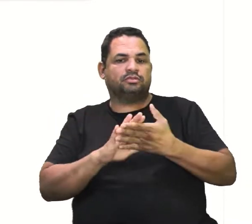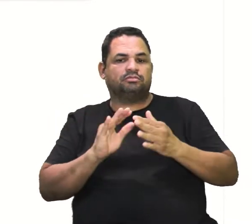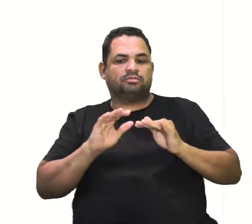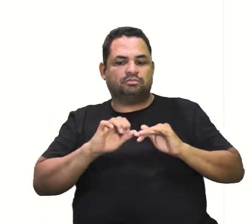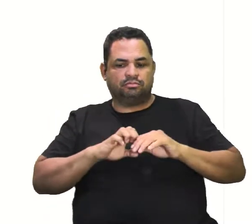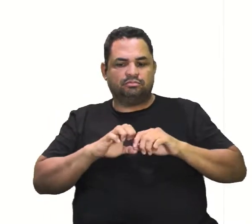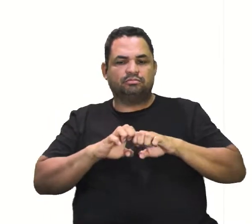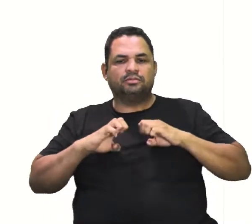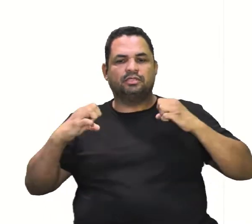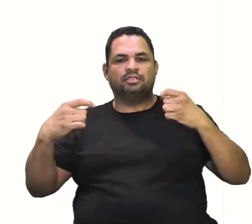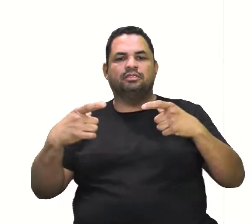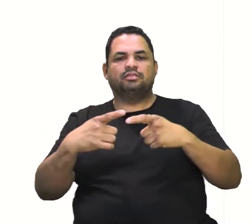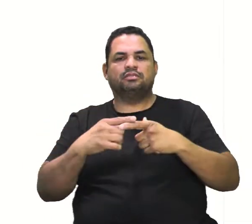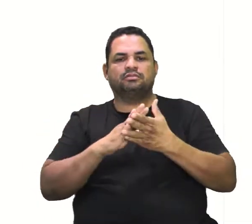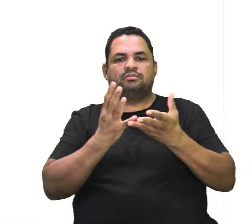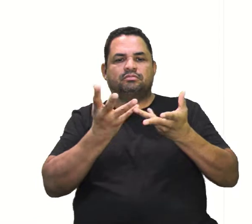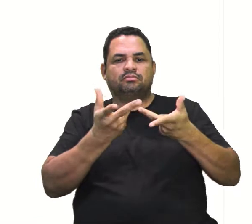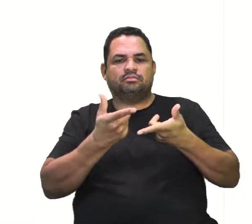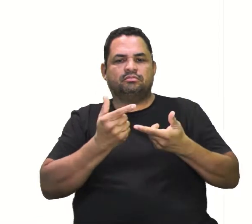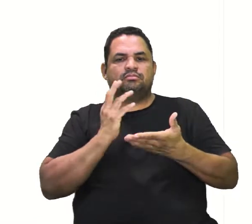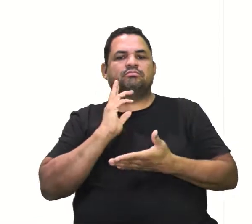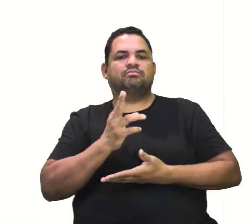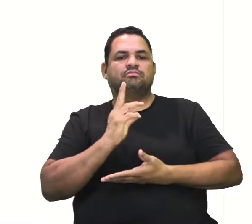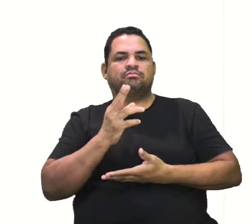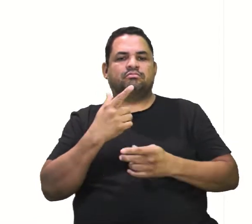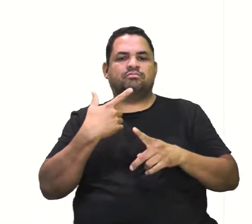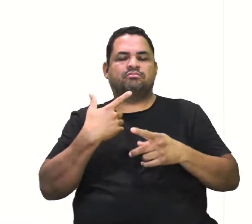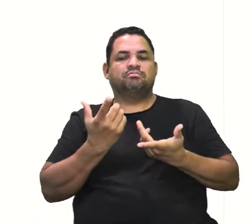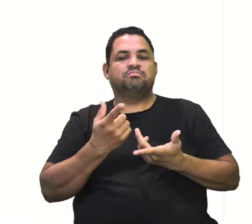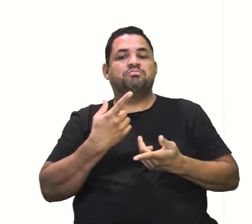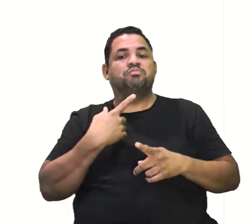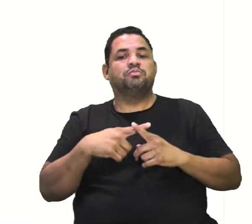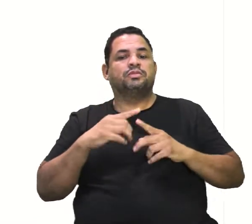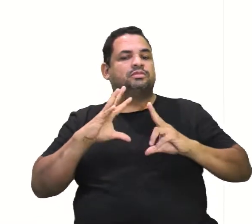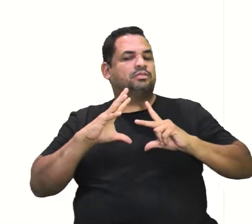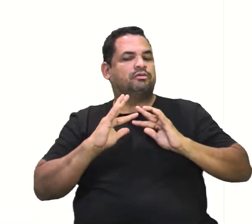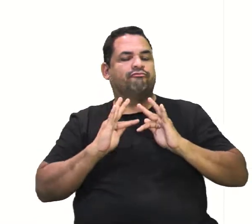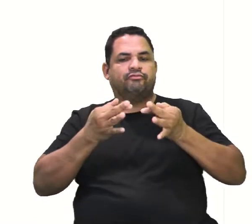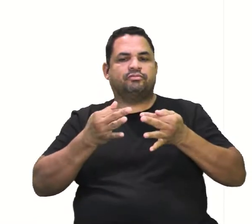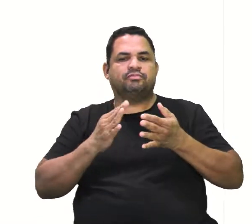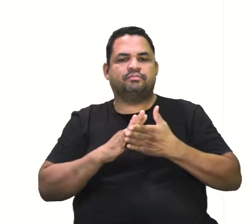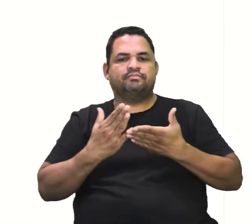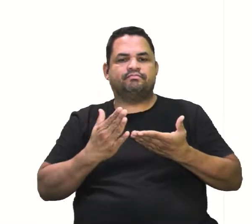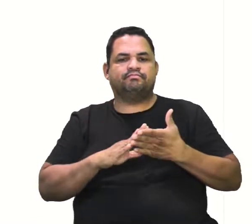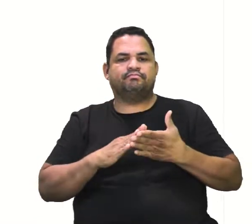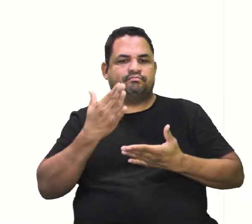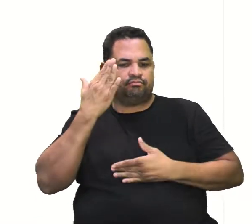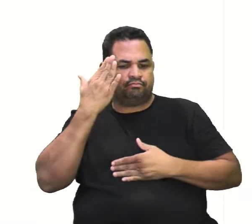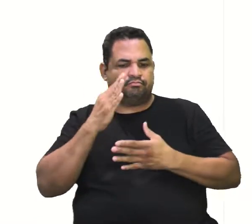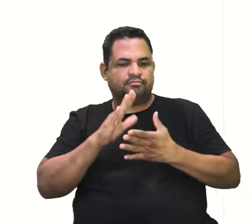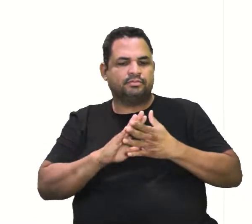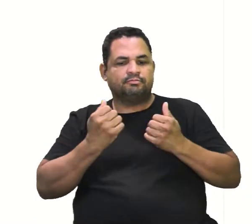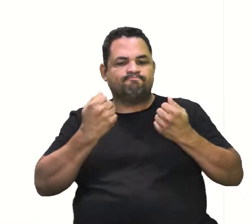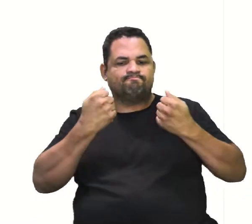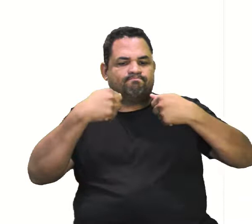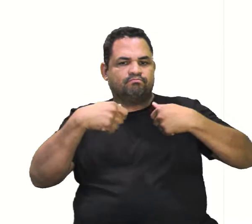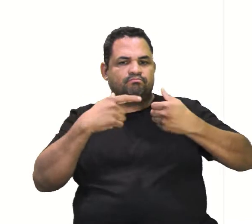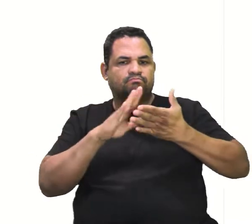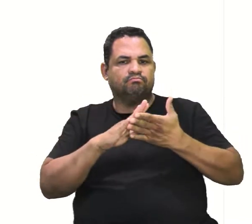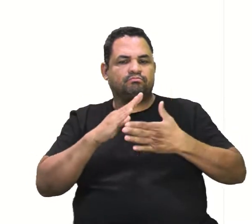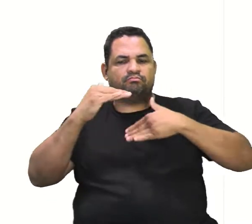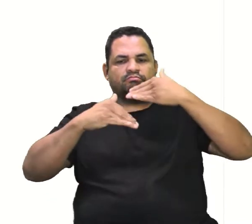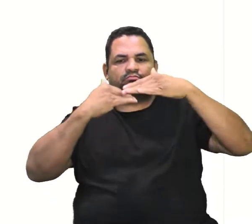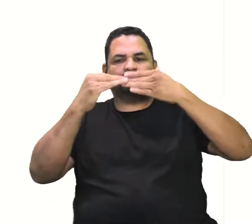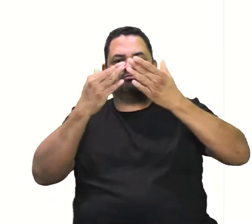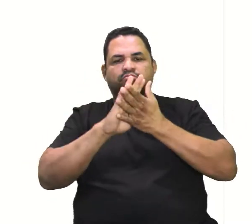elipse. E as habilidades continuam as mesmas, porque a gente ainda não totalizou, né? Então, para a gente ficar competente, a gente precisa